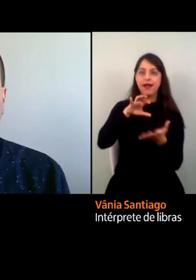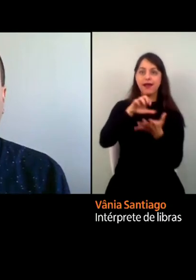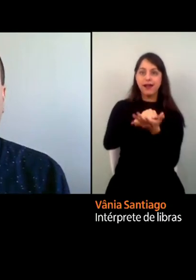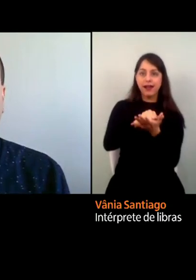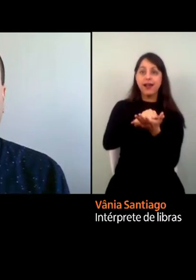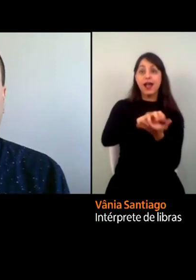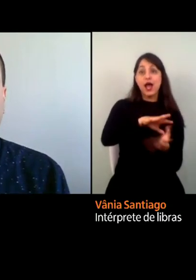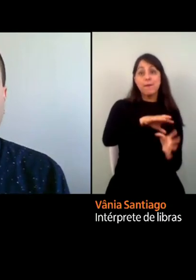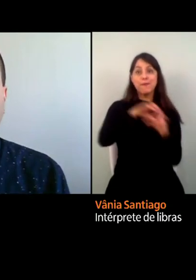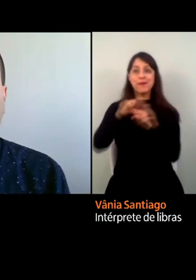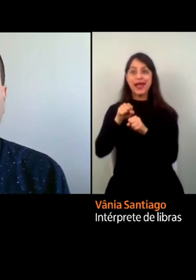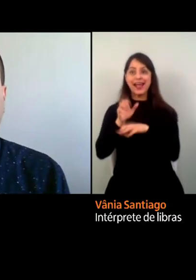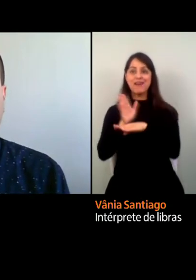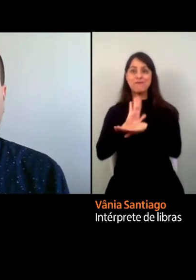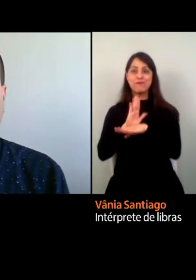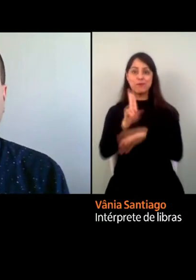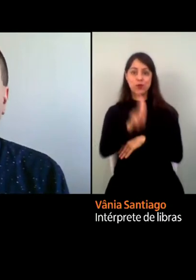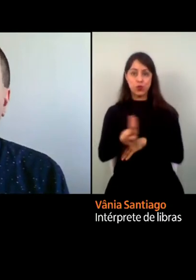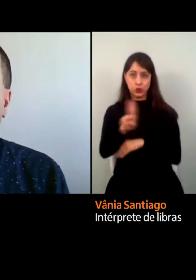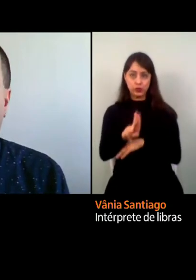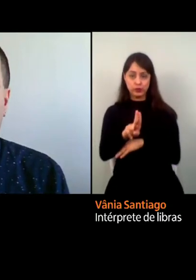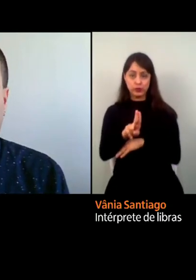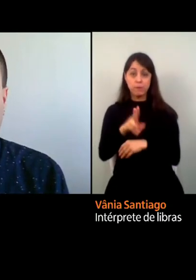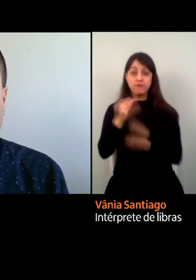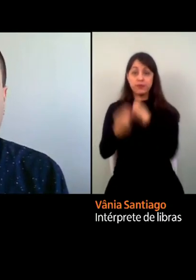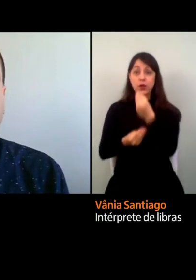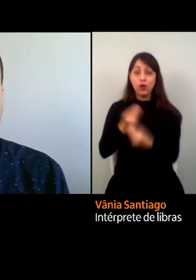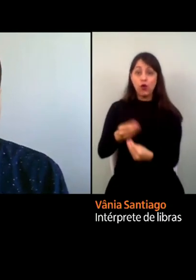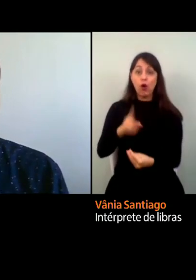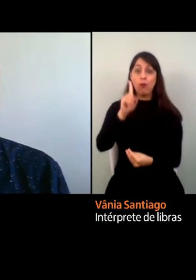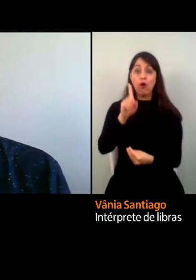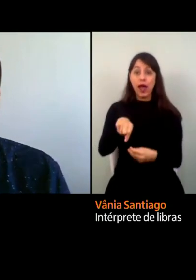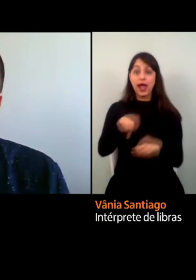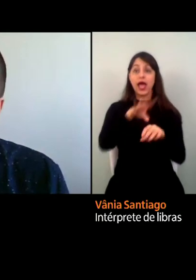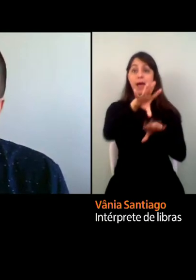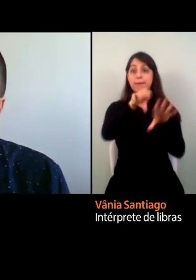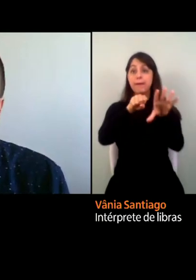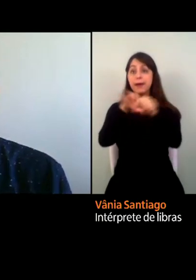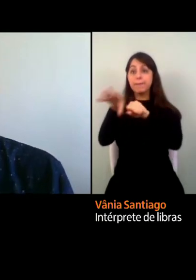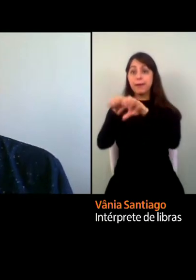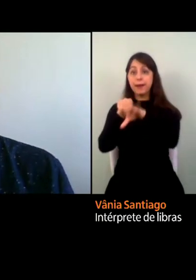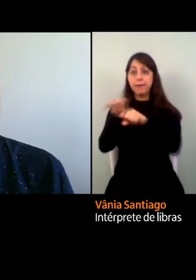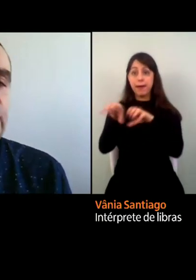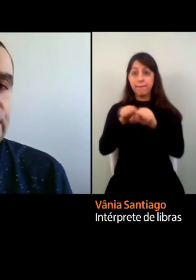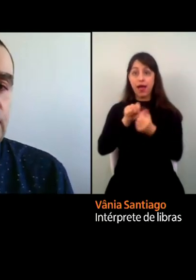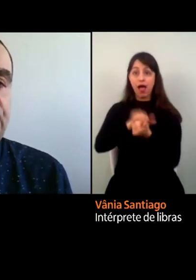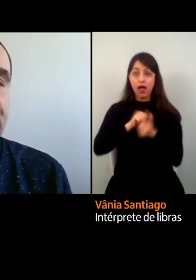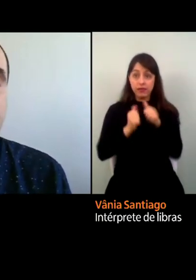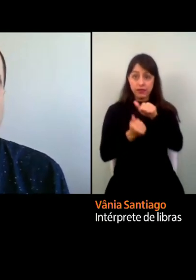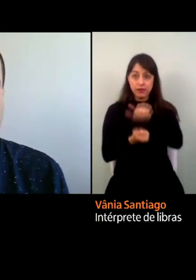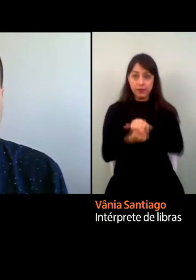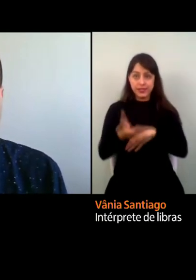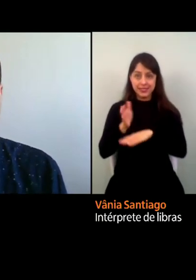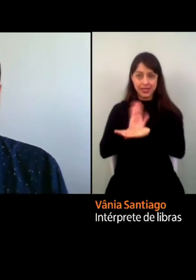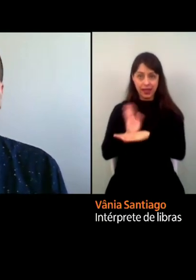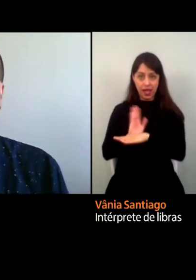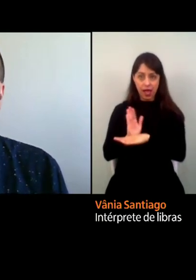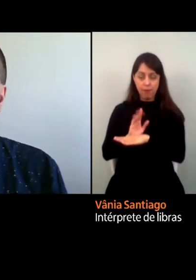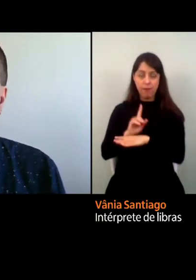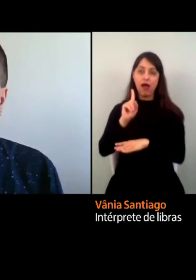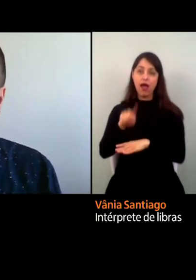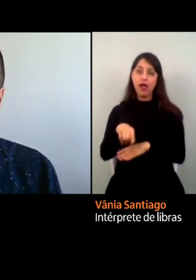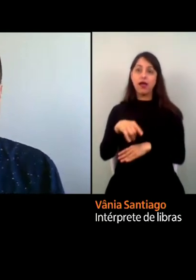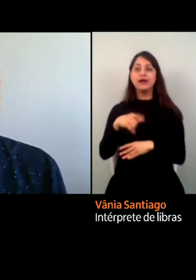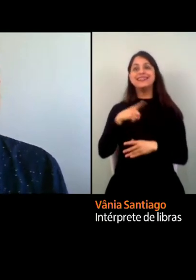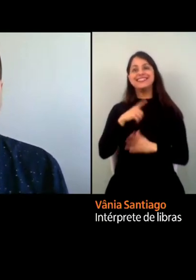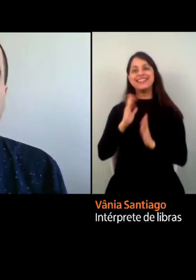Para compor minha noção de reapropriação cinematográfica de arquivos como poética, produção de filmes, e